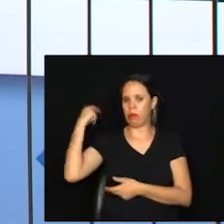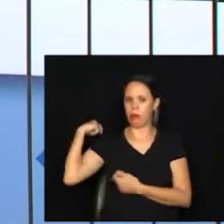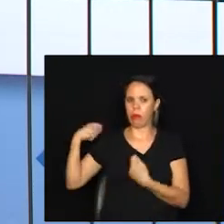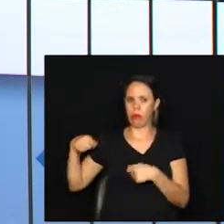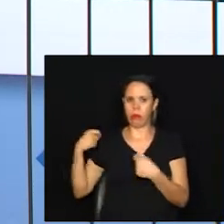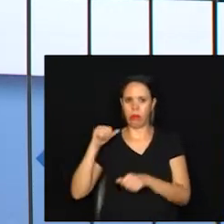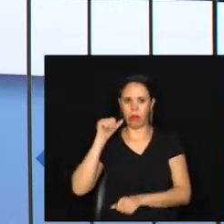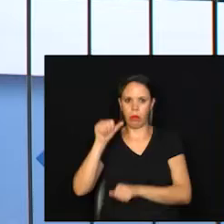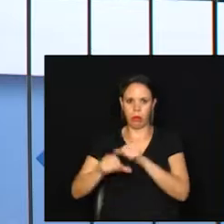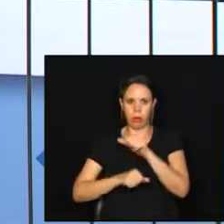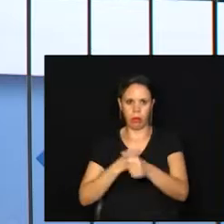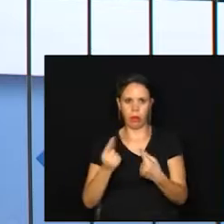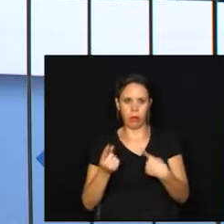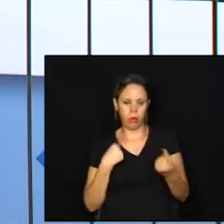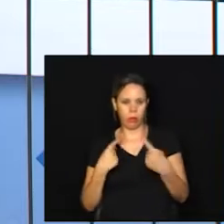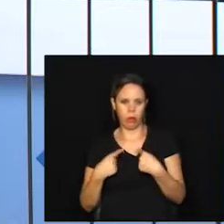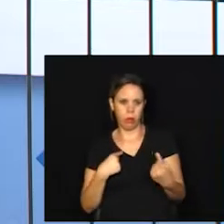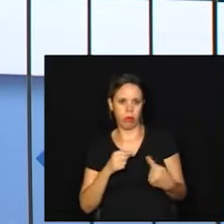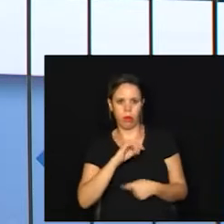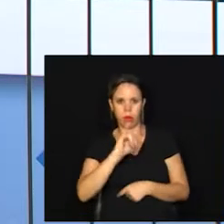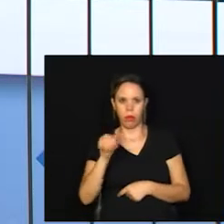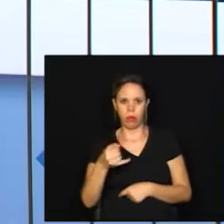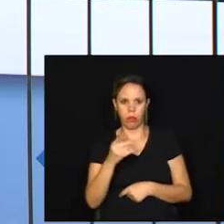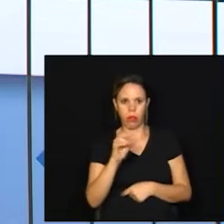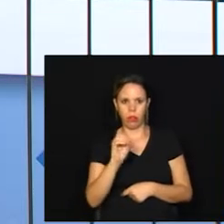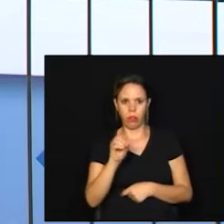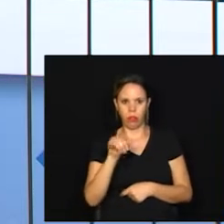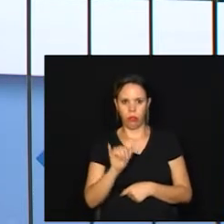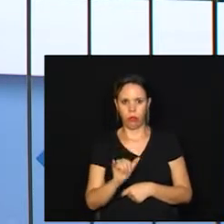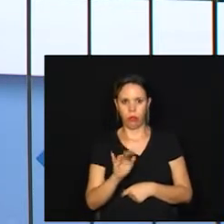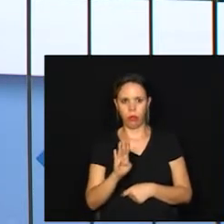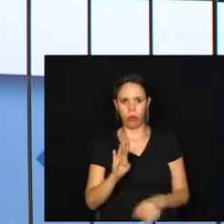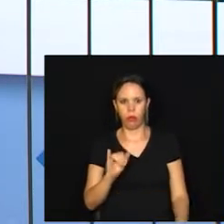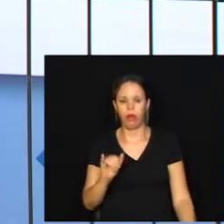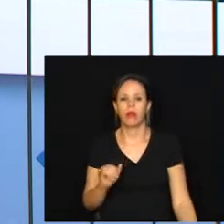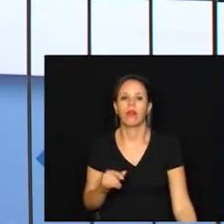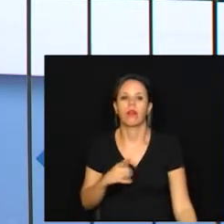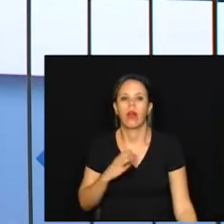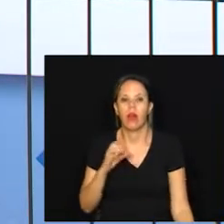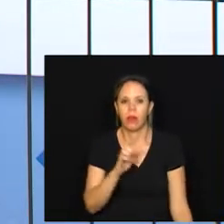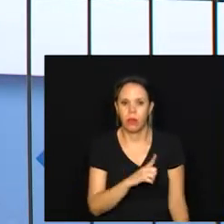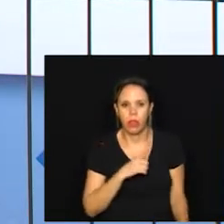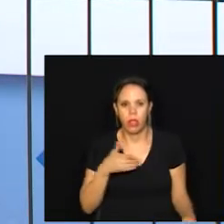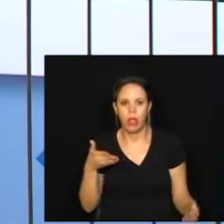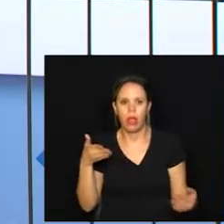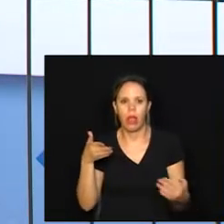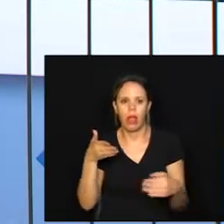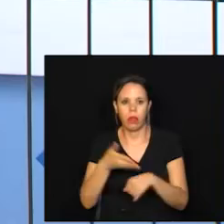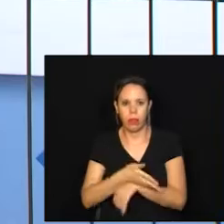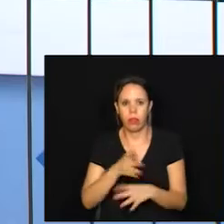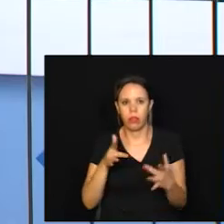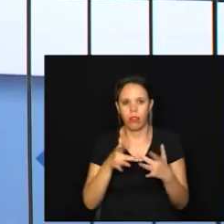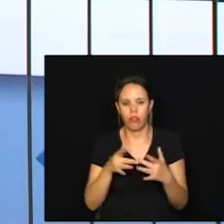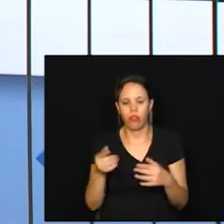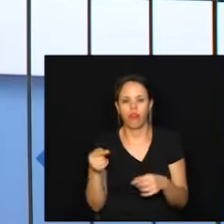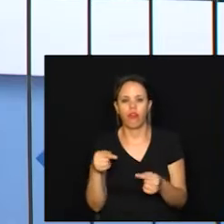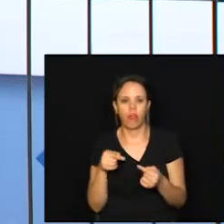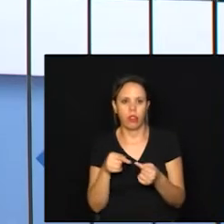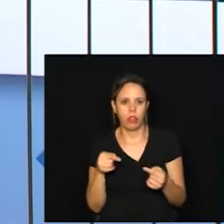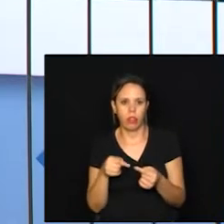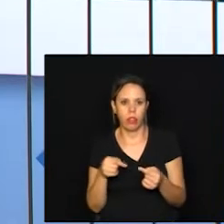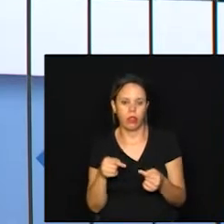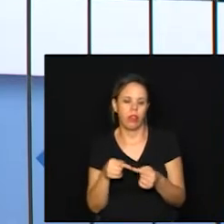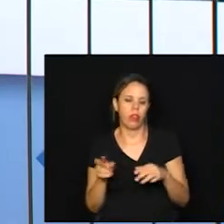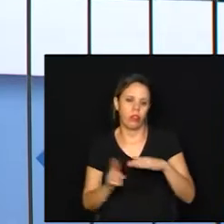que ali a Avenida John Boy Dunlope, na região do Campo Grande, tenha um acesso direto à rodovia dos Bandeirantes.